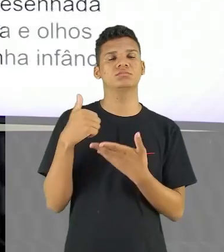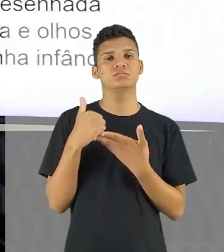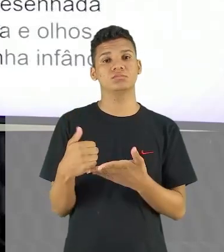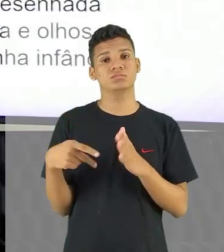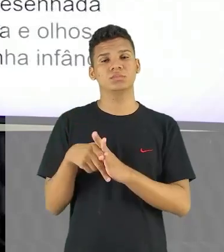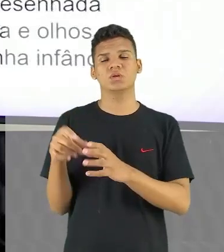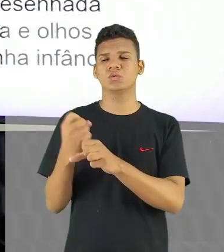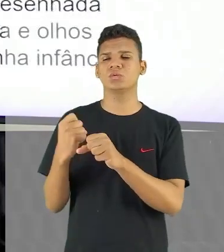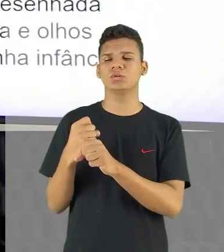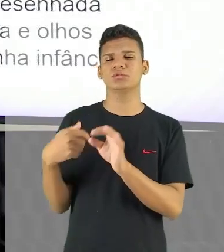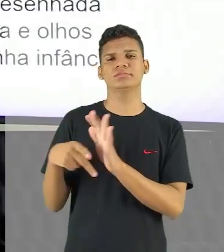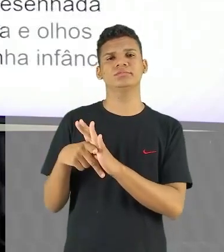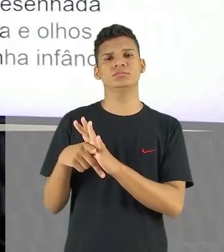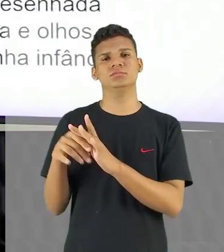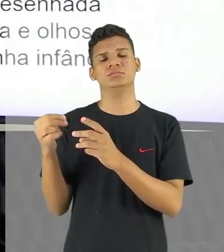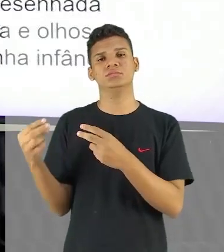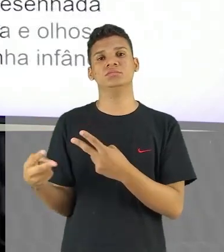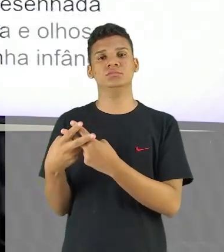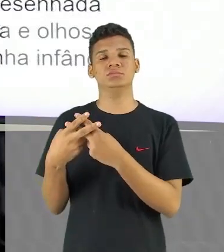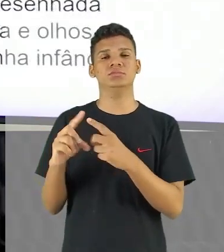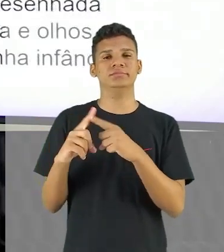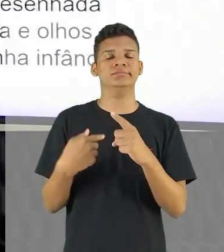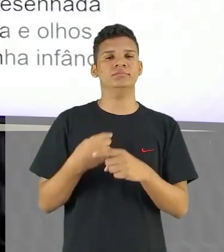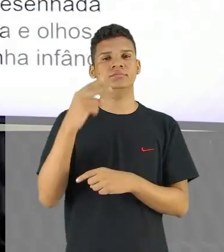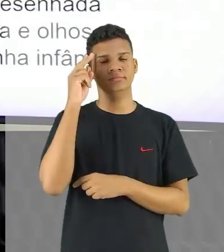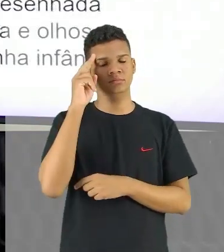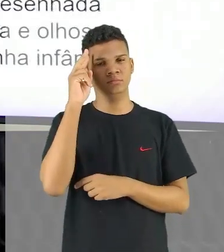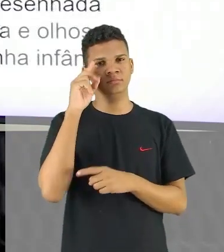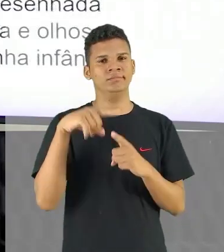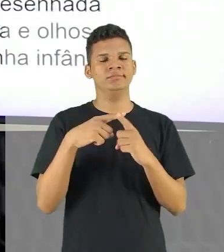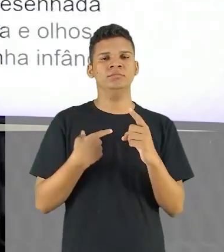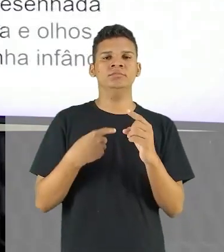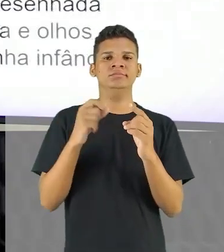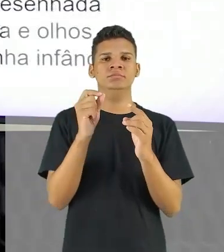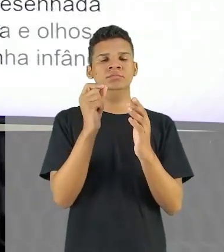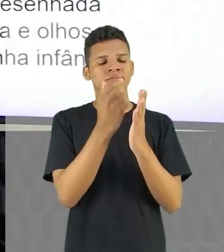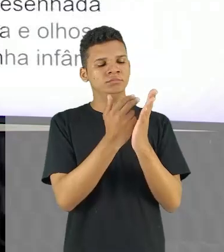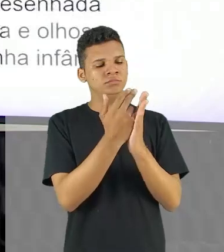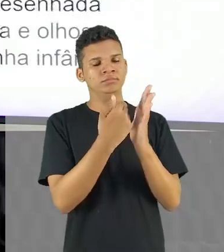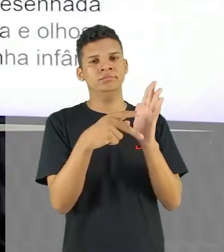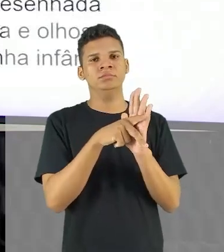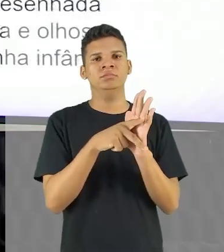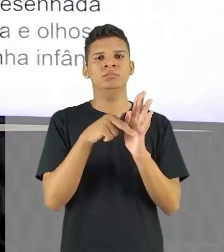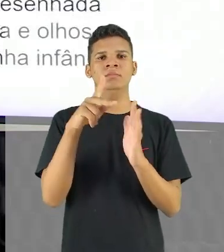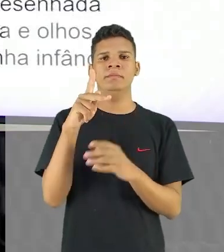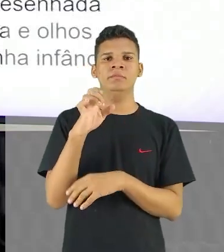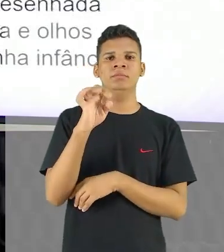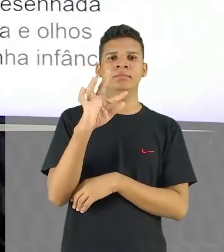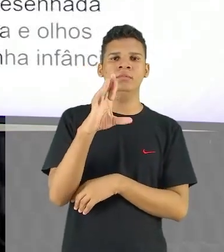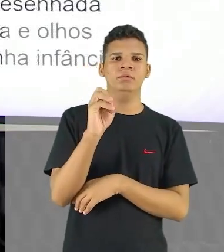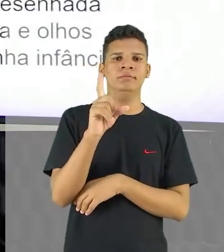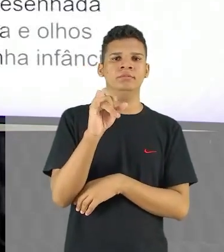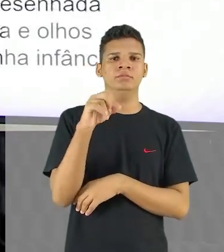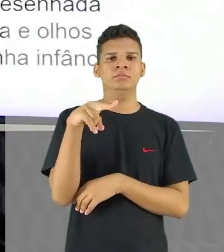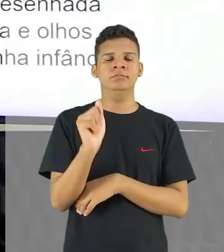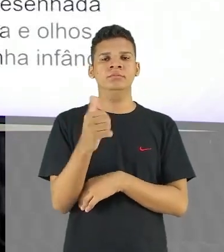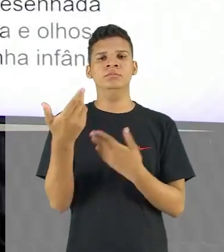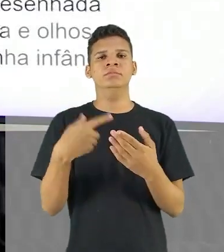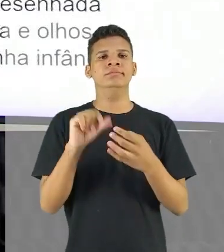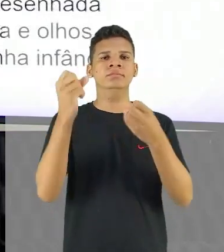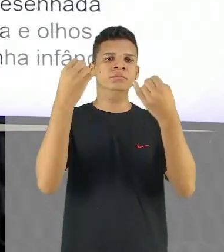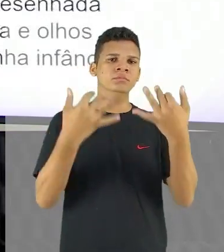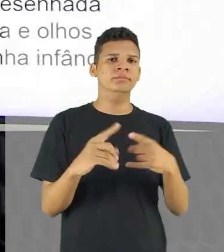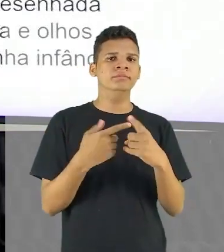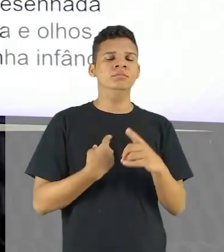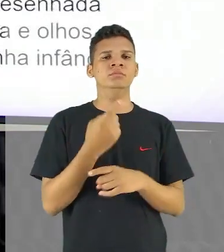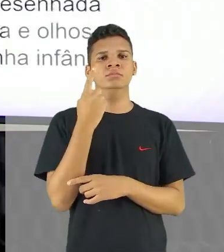cadeia? Lembro-me agora da figura bem desenhada de Dona Petronilha, a de voz macia e